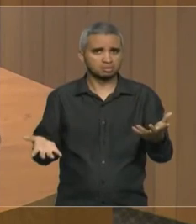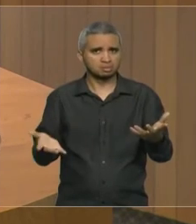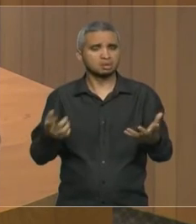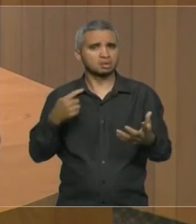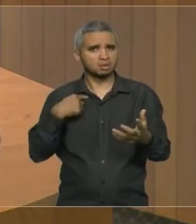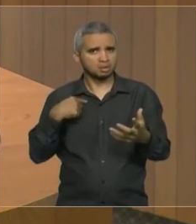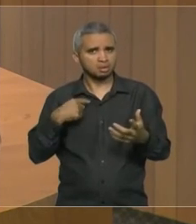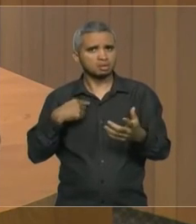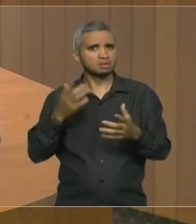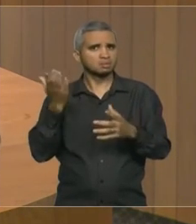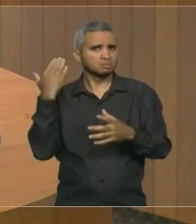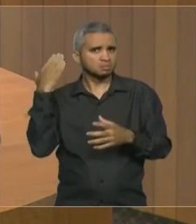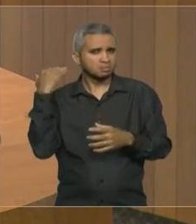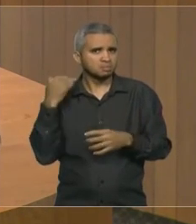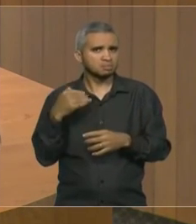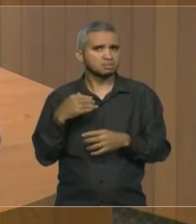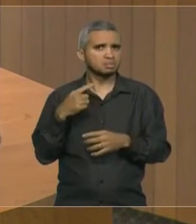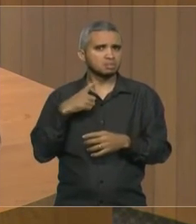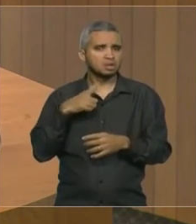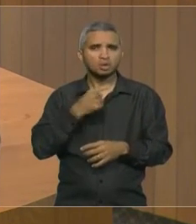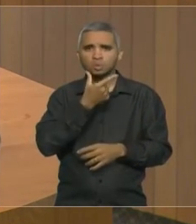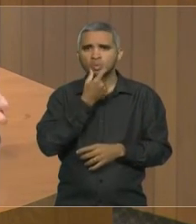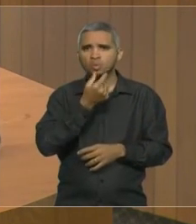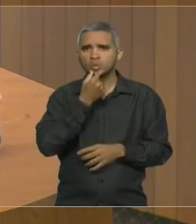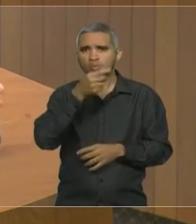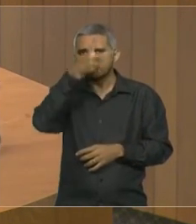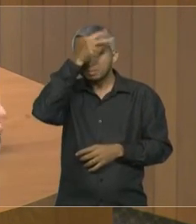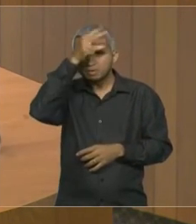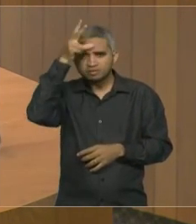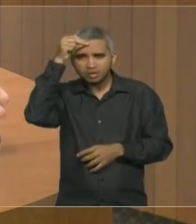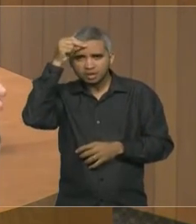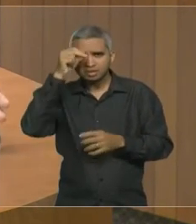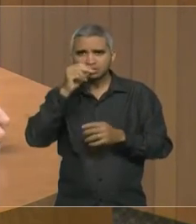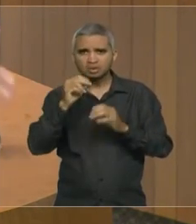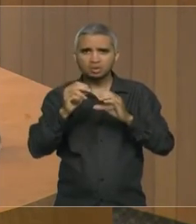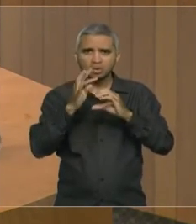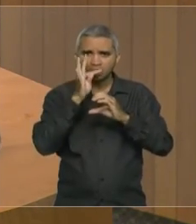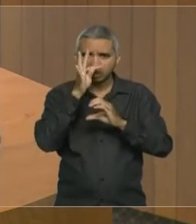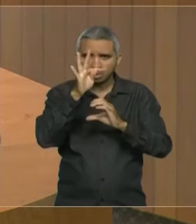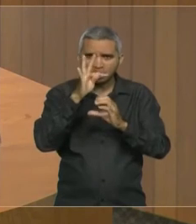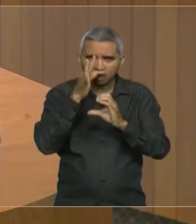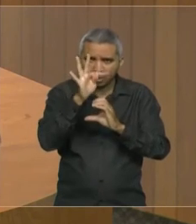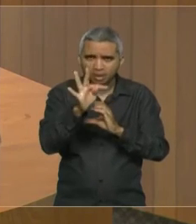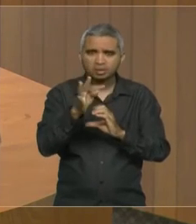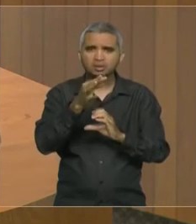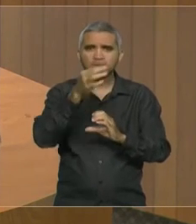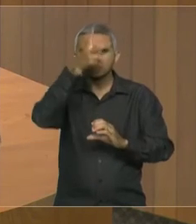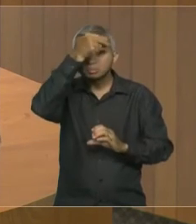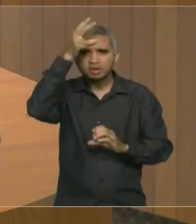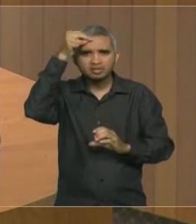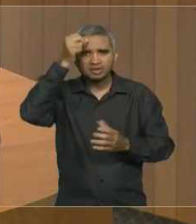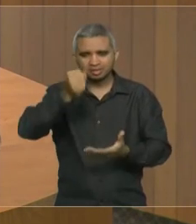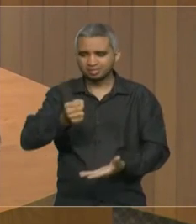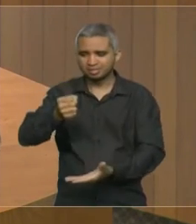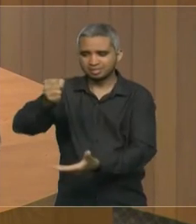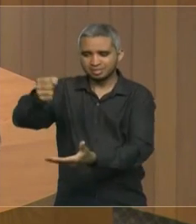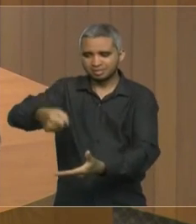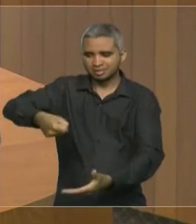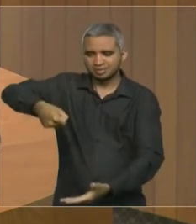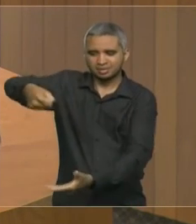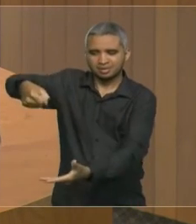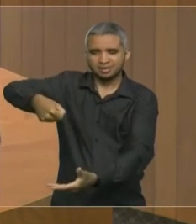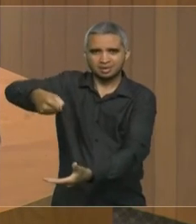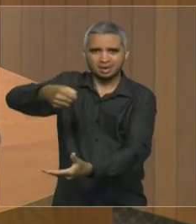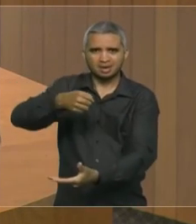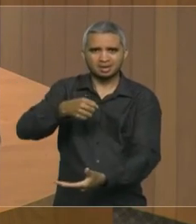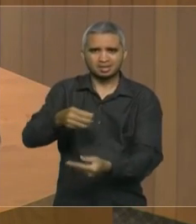Coratá, distribuindo baldes para a comunidade poder carregar água na cabeça. Isso é um absurdo.